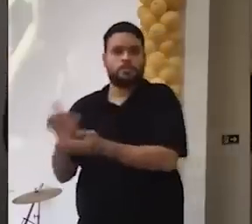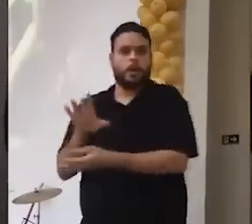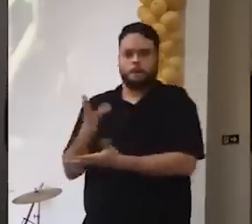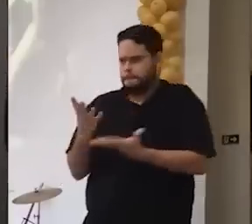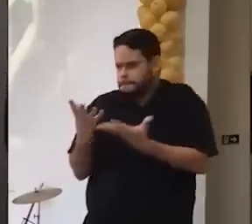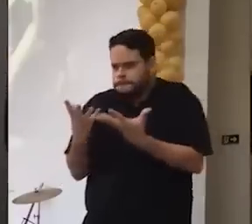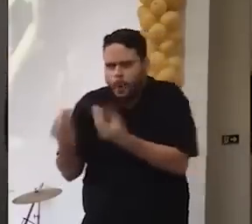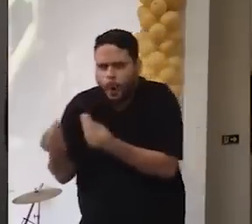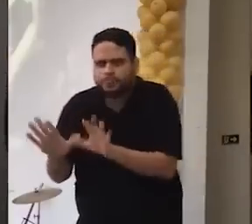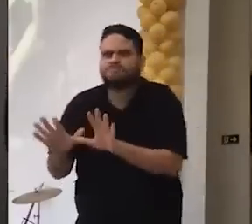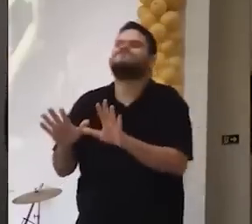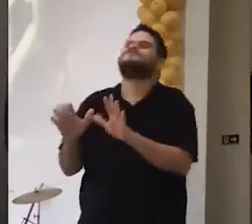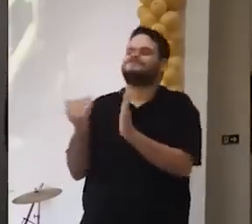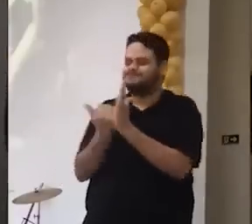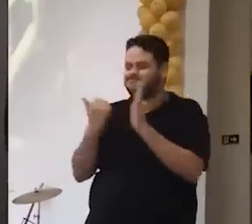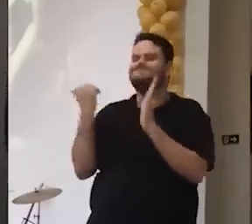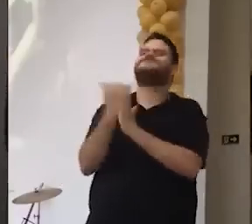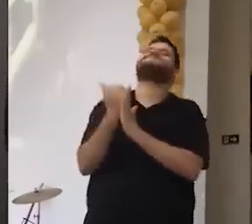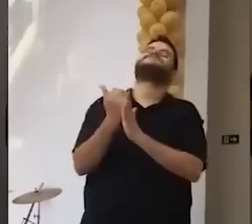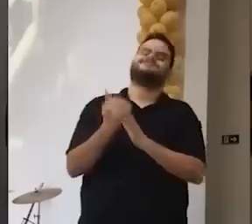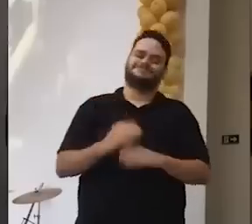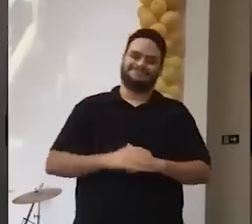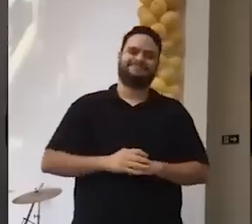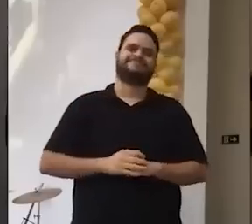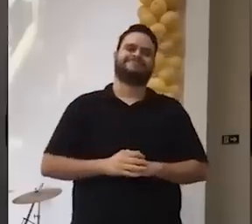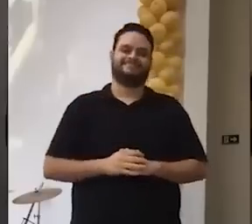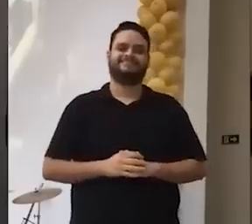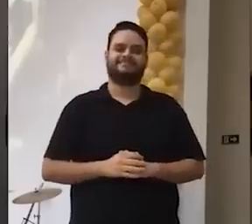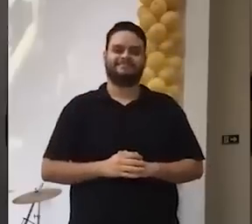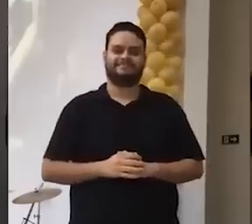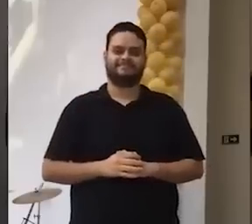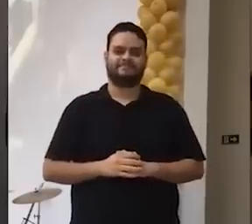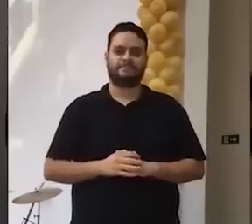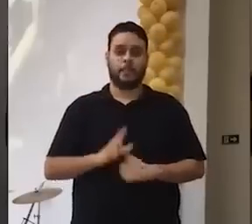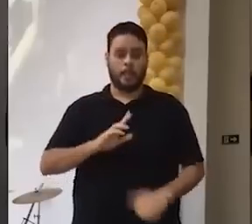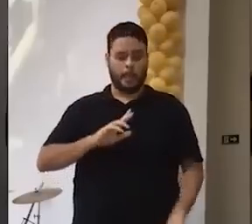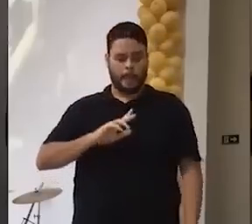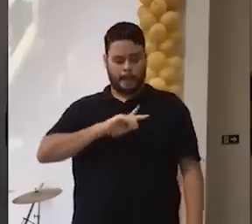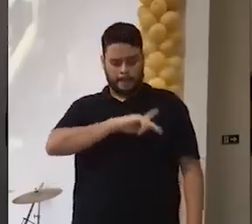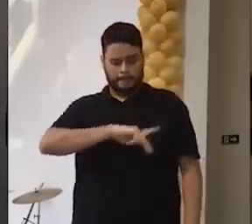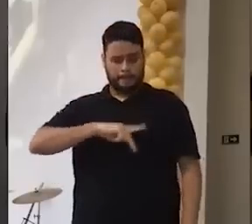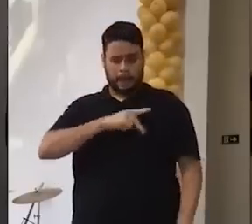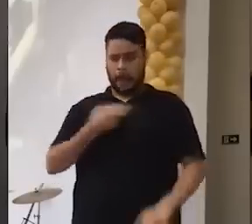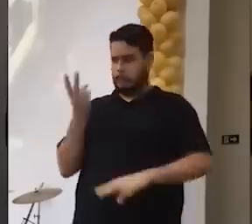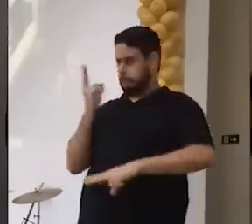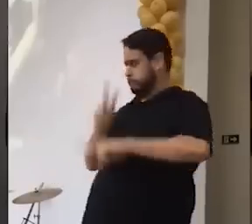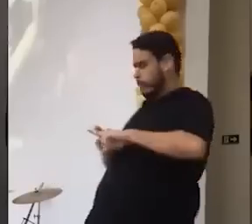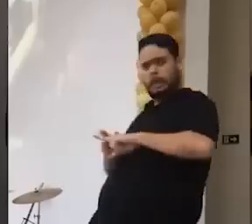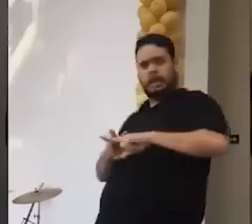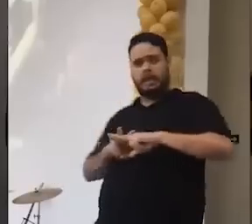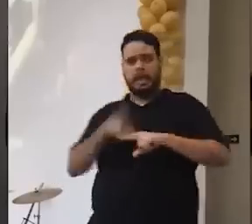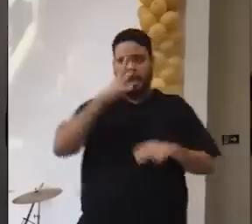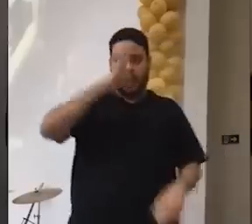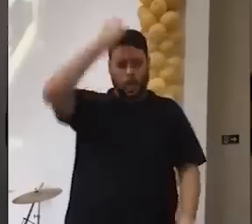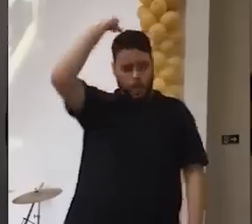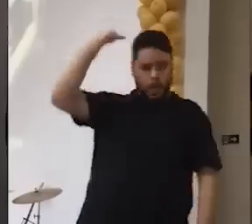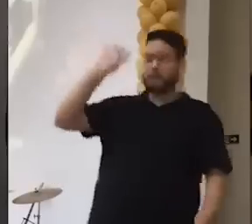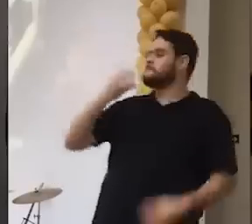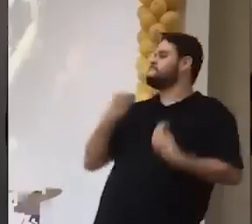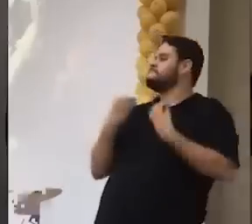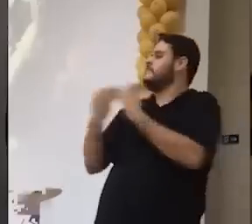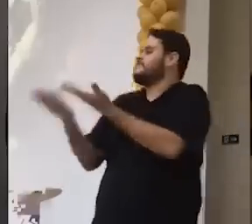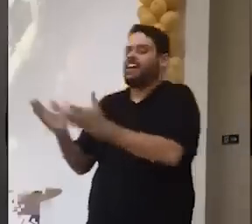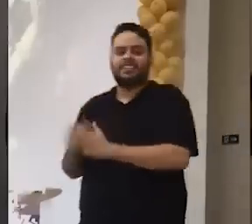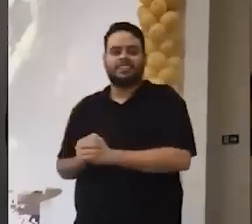muito, mas deram além das suas forças. Quando Paulo estava preso em Roma, mandaram Epafrodito lá em Roma, com todos os riscos